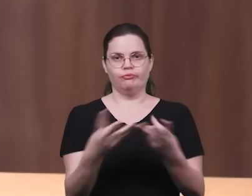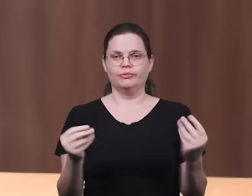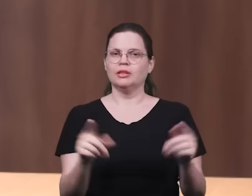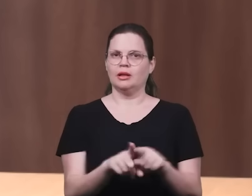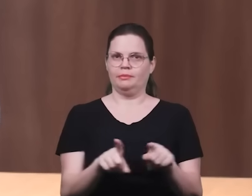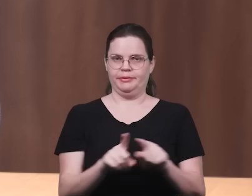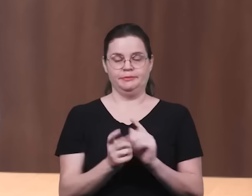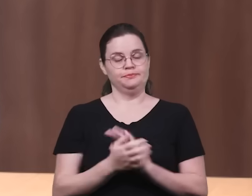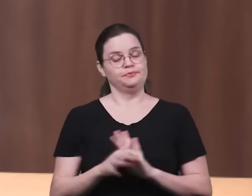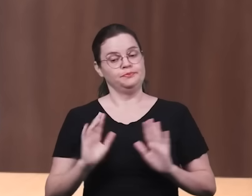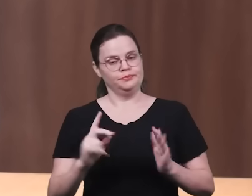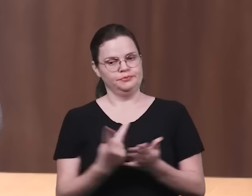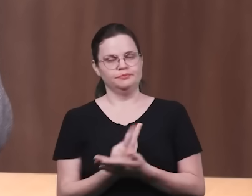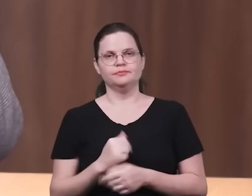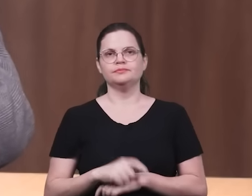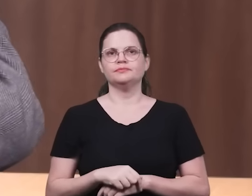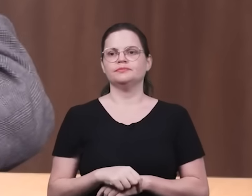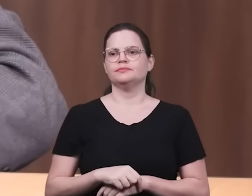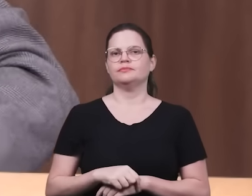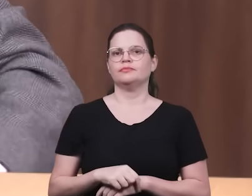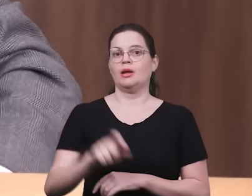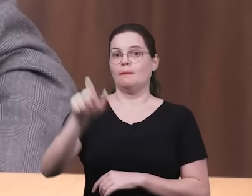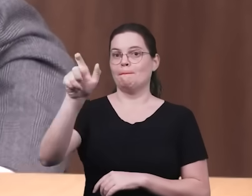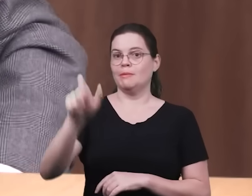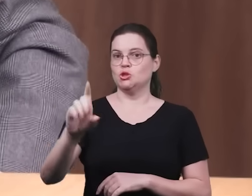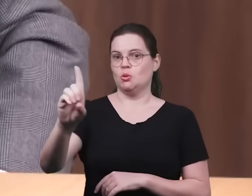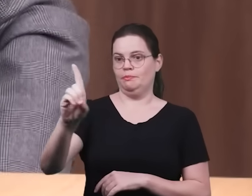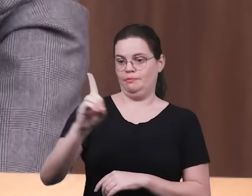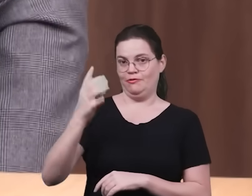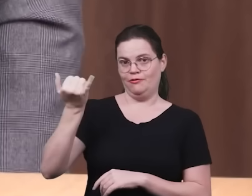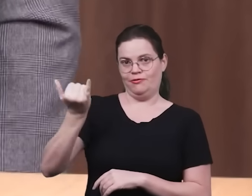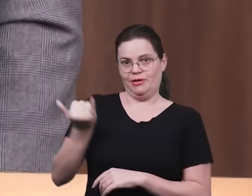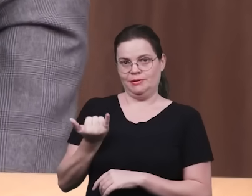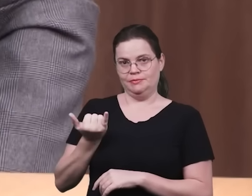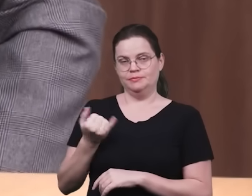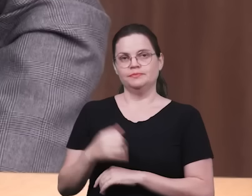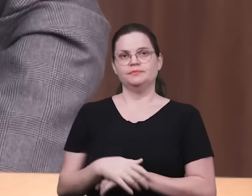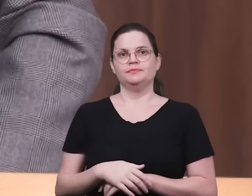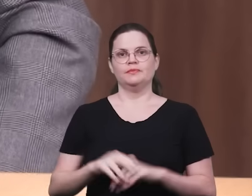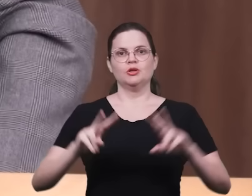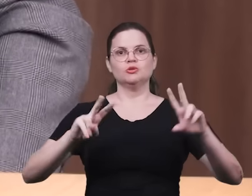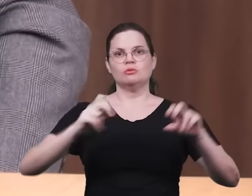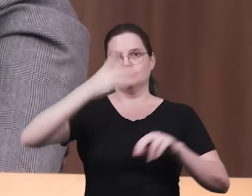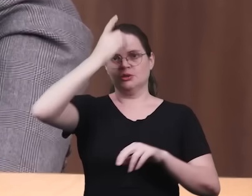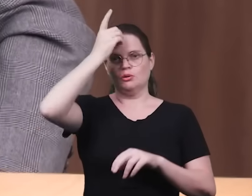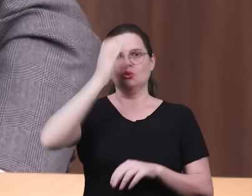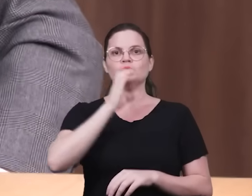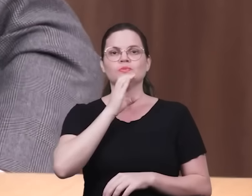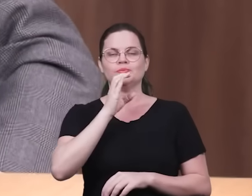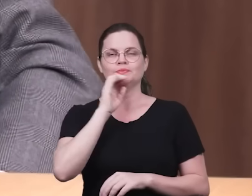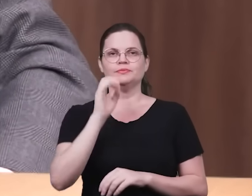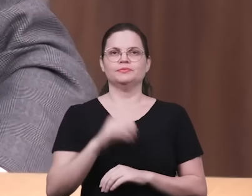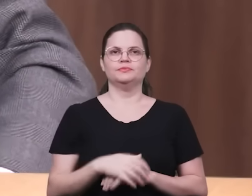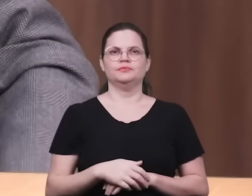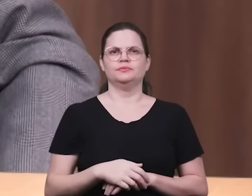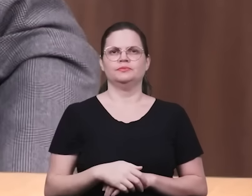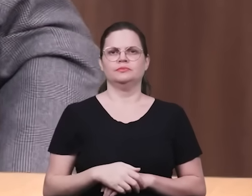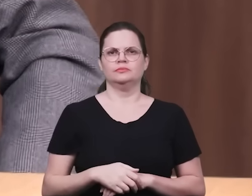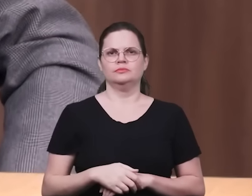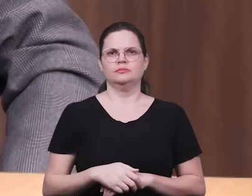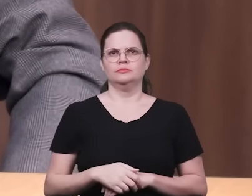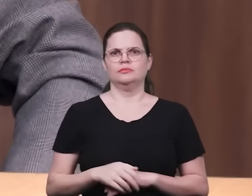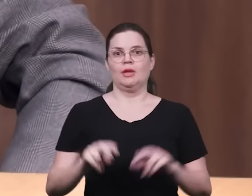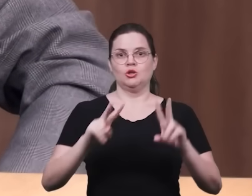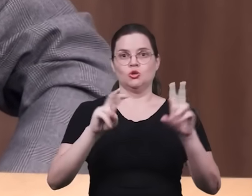embora. Um cidadão disse o seguinte, sobre o dom de ciência. Aí ele especificamente